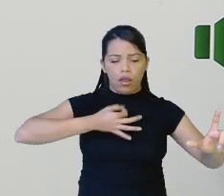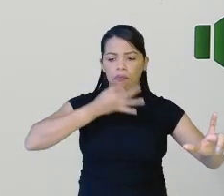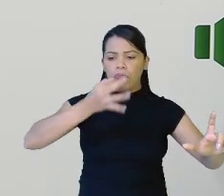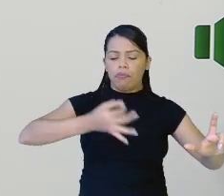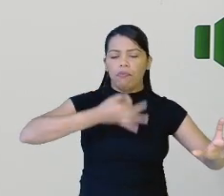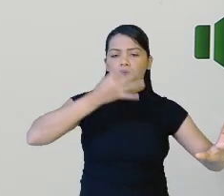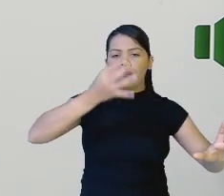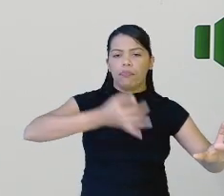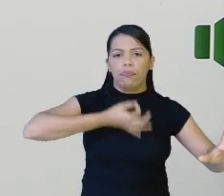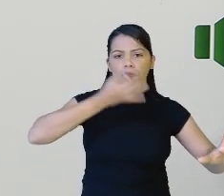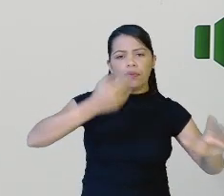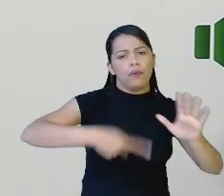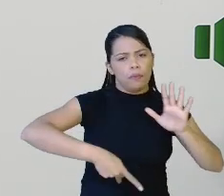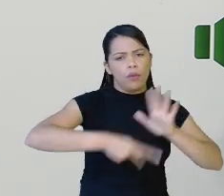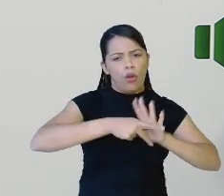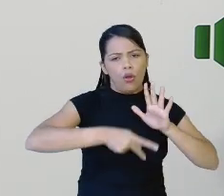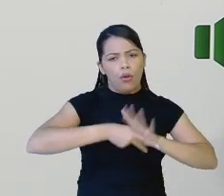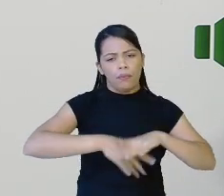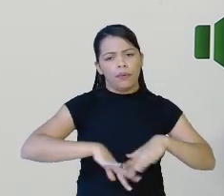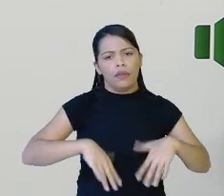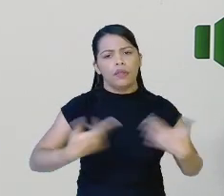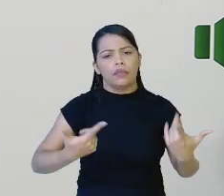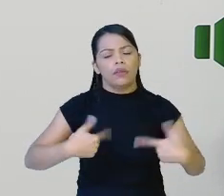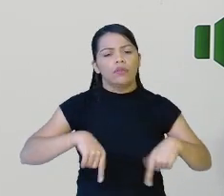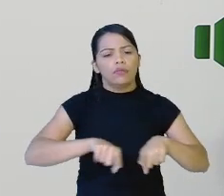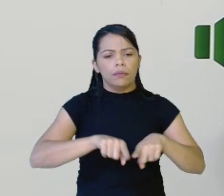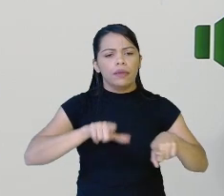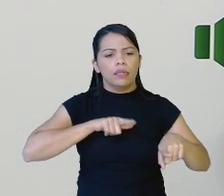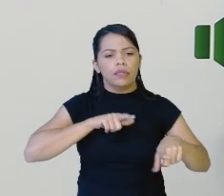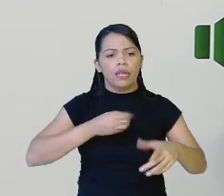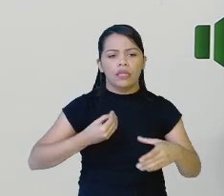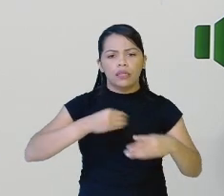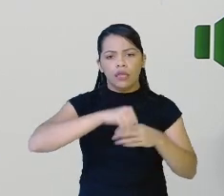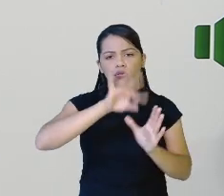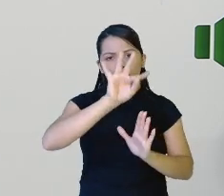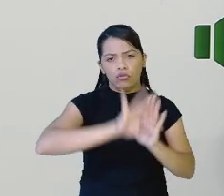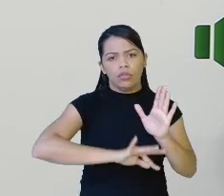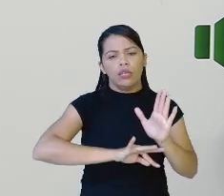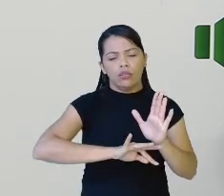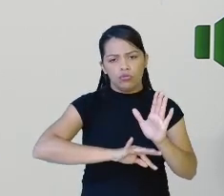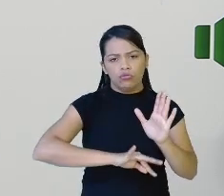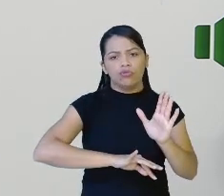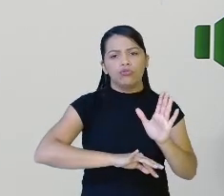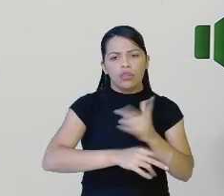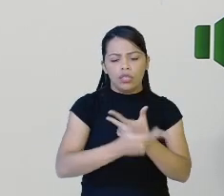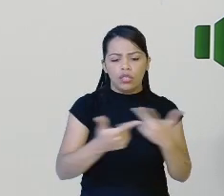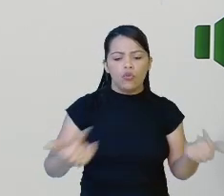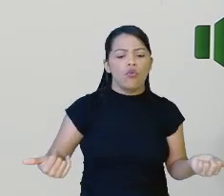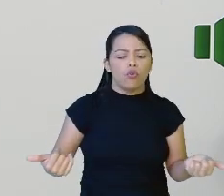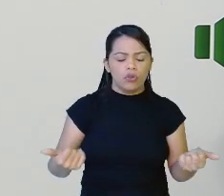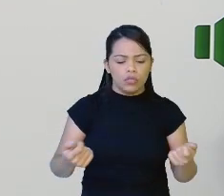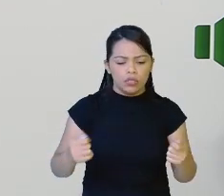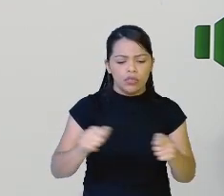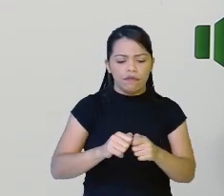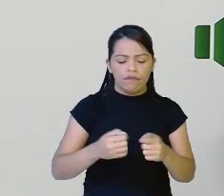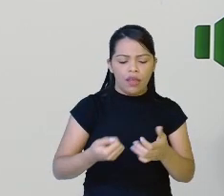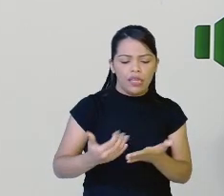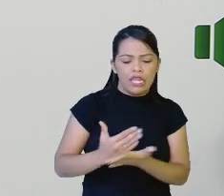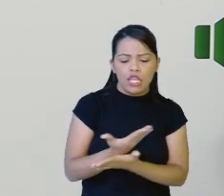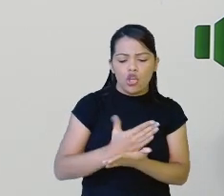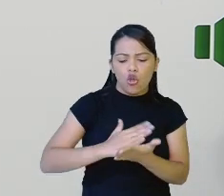crônica. E geralmente são fatos que mexem com toda a sociedade. Vamos continuar.